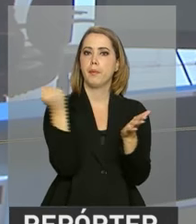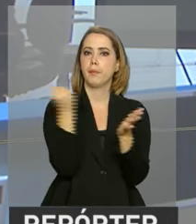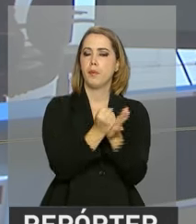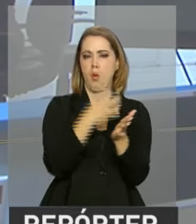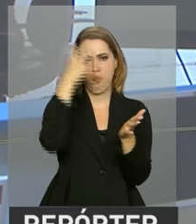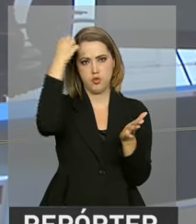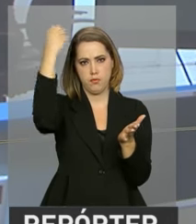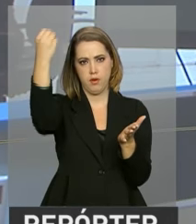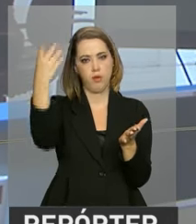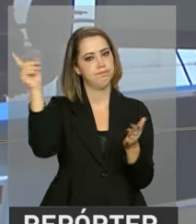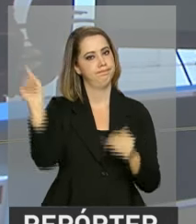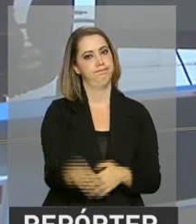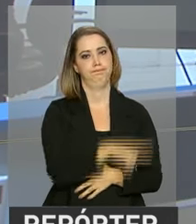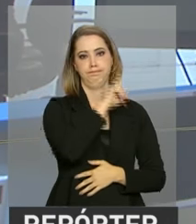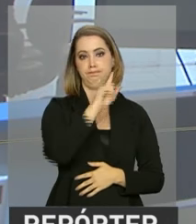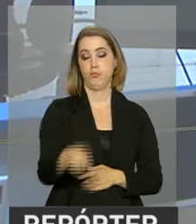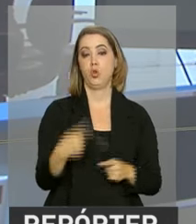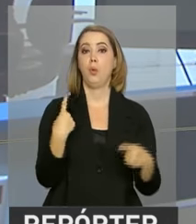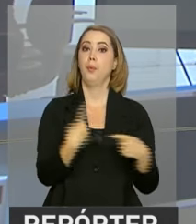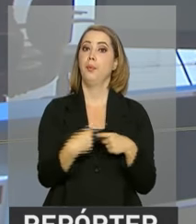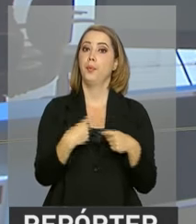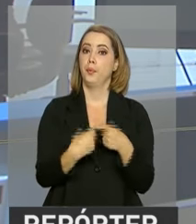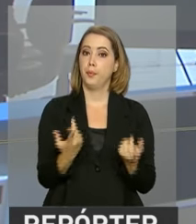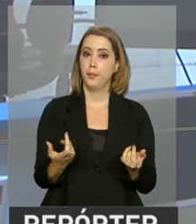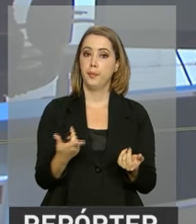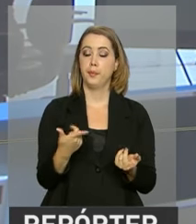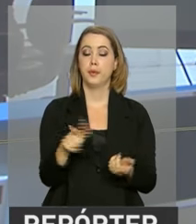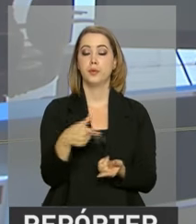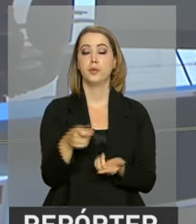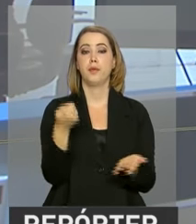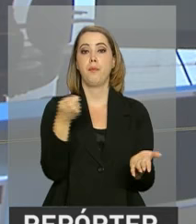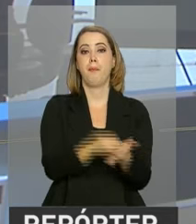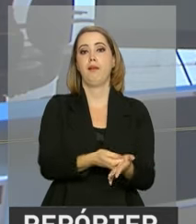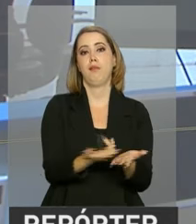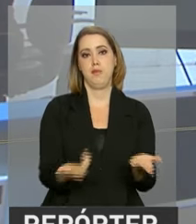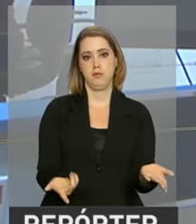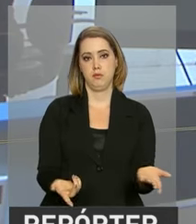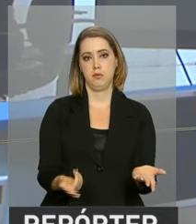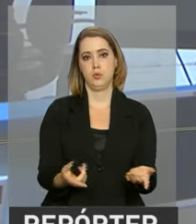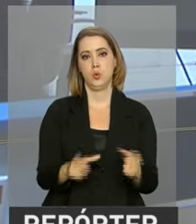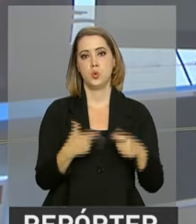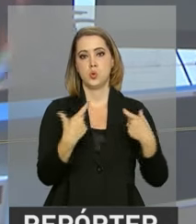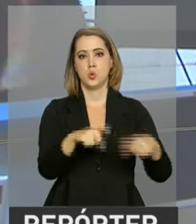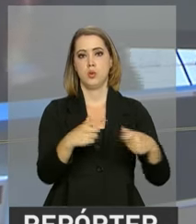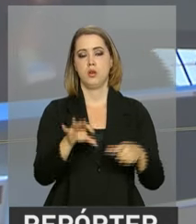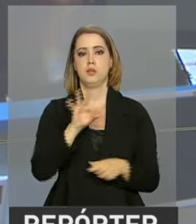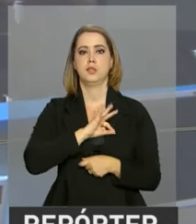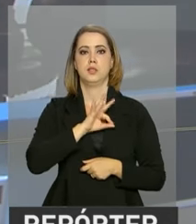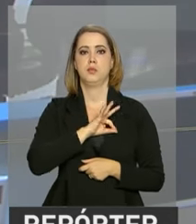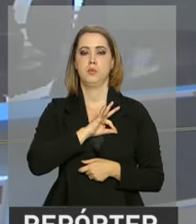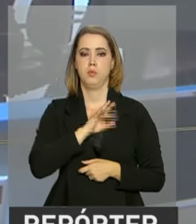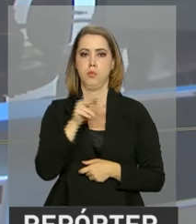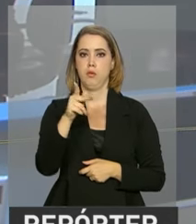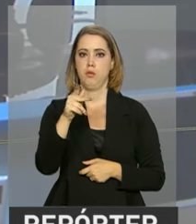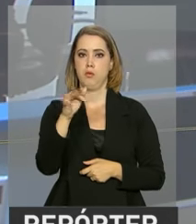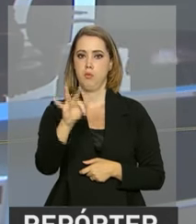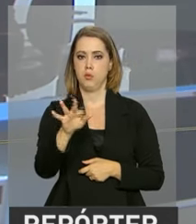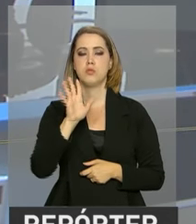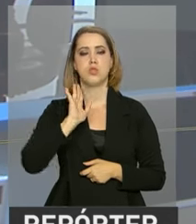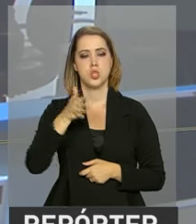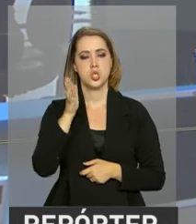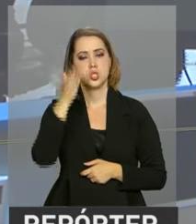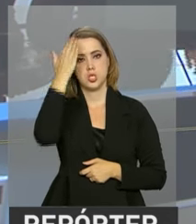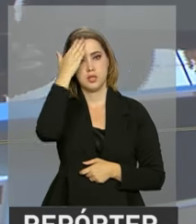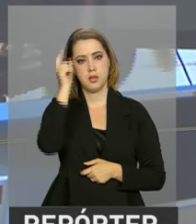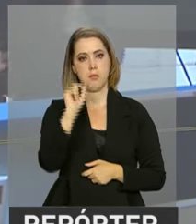acordo com a Casa da Moeda o motivo é a falta de pagamento os postos da Polícia Federal responsáveis pela emissão do documento já foram informados